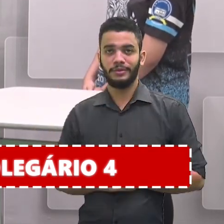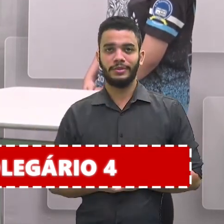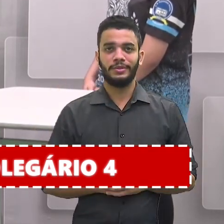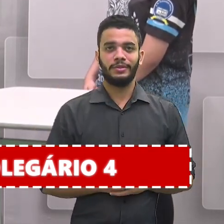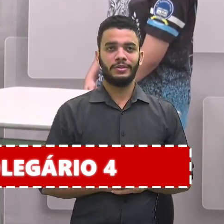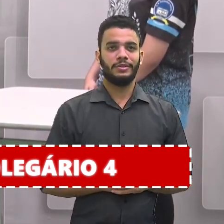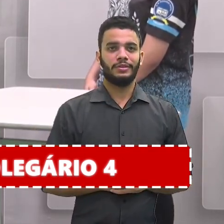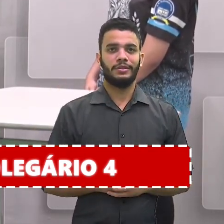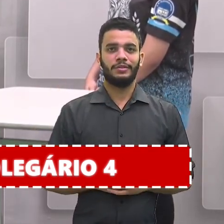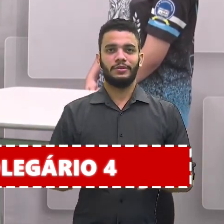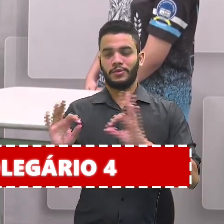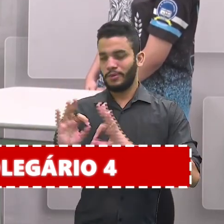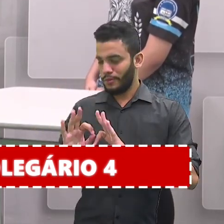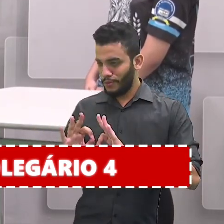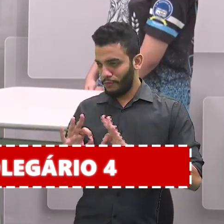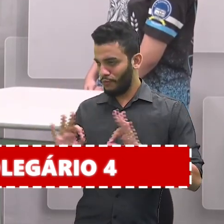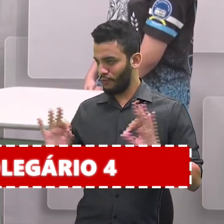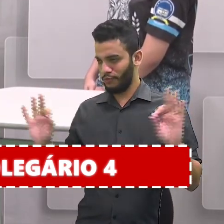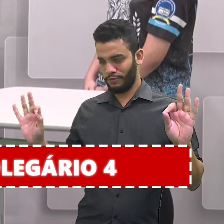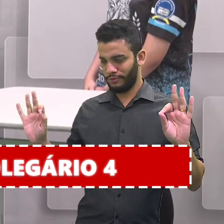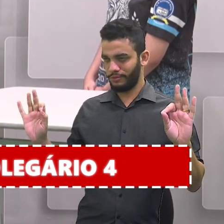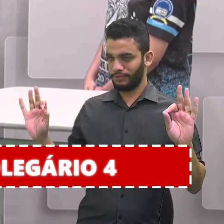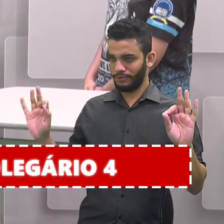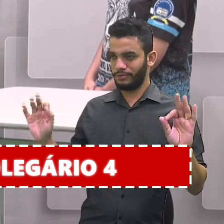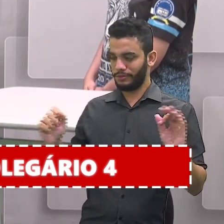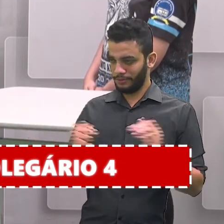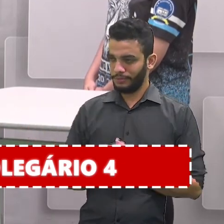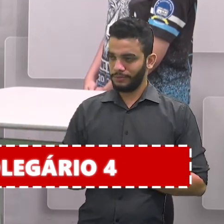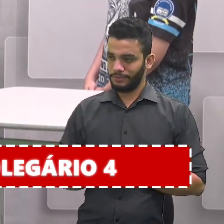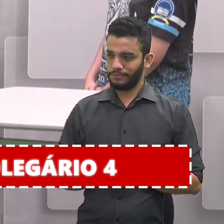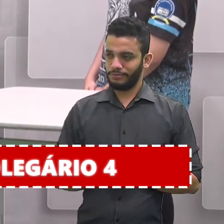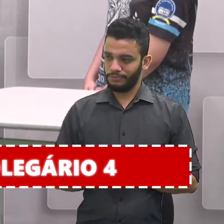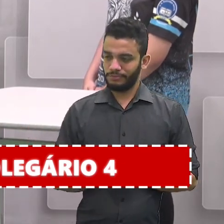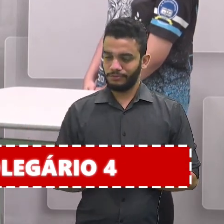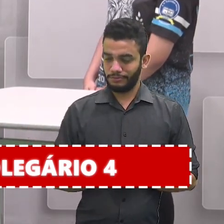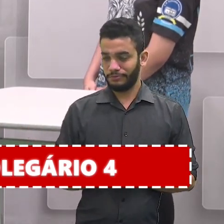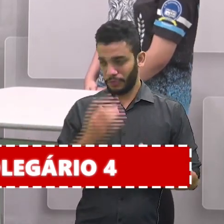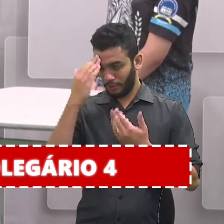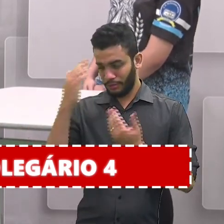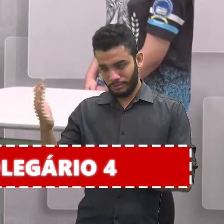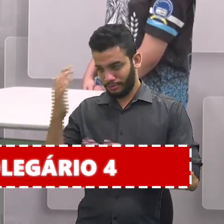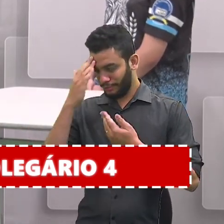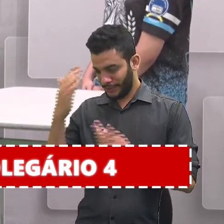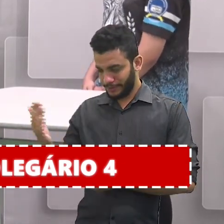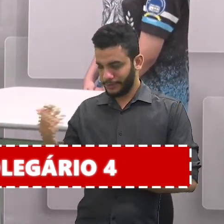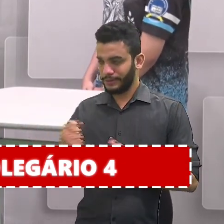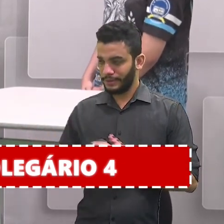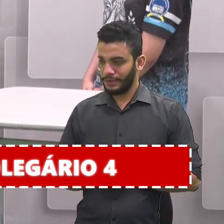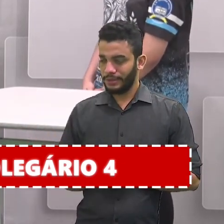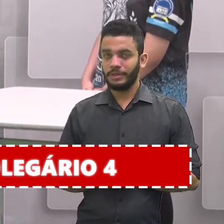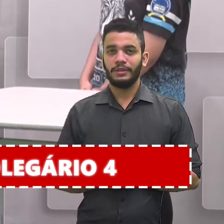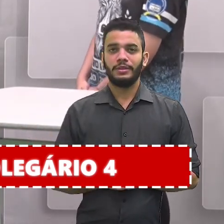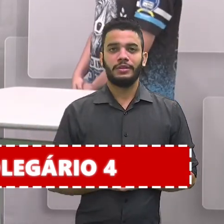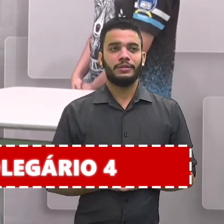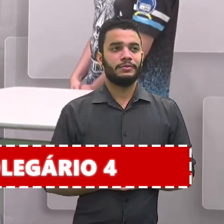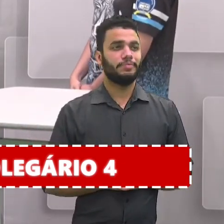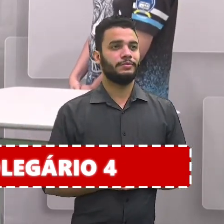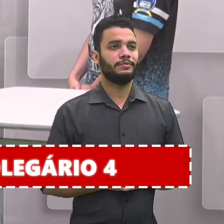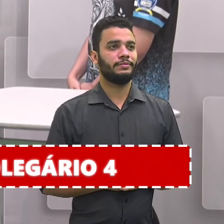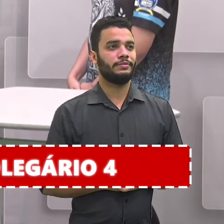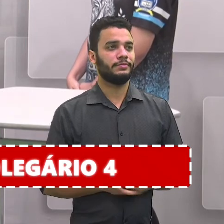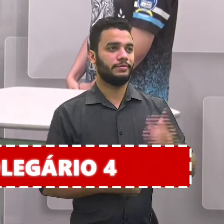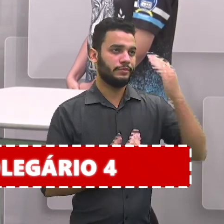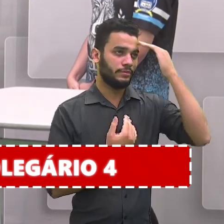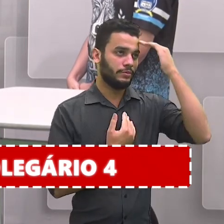Olha, você foi muito, muito bem, tá? E muito obrigado pela sua participação. E pela